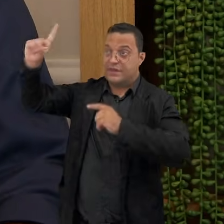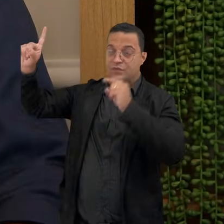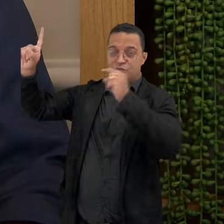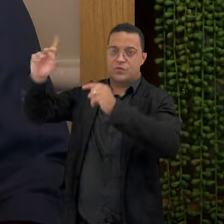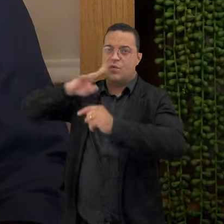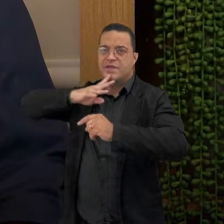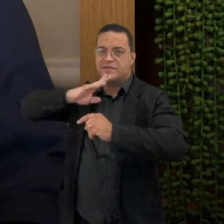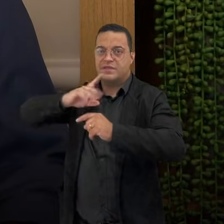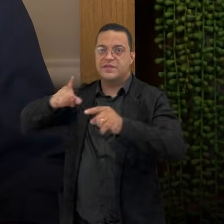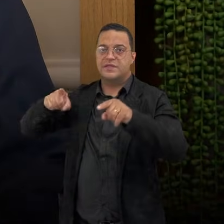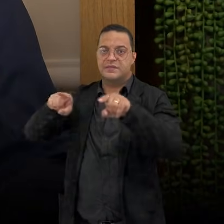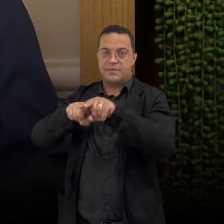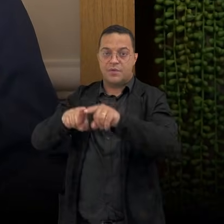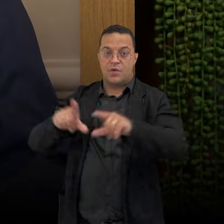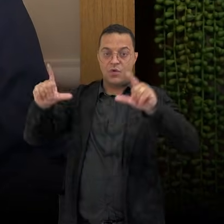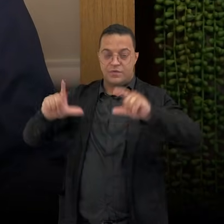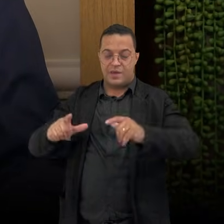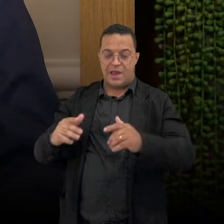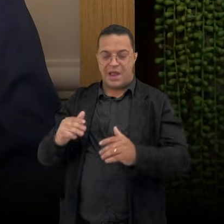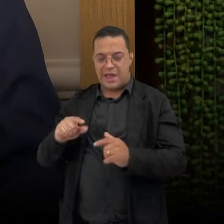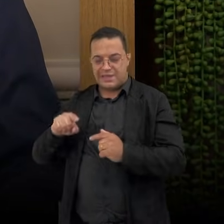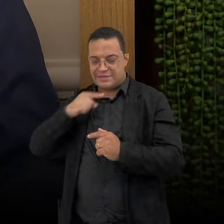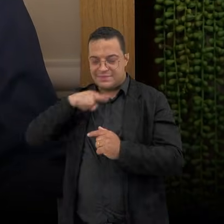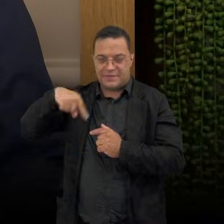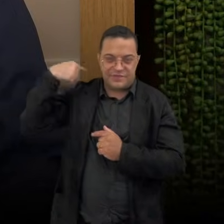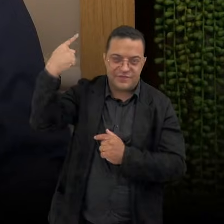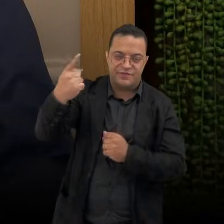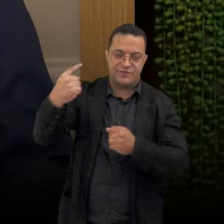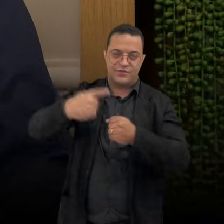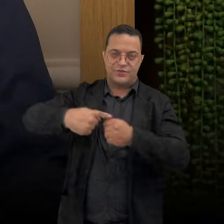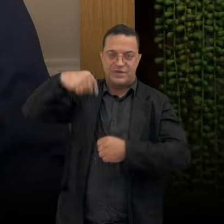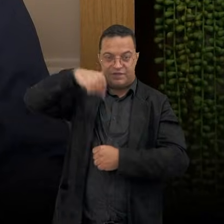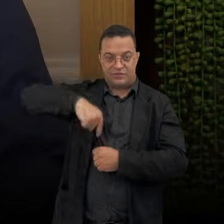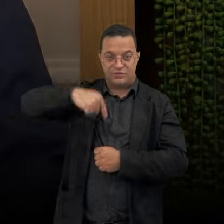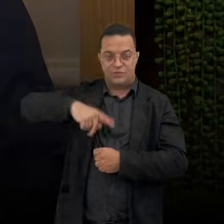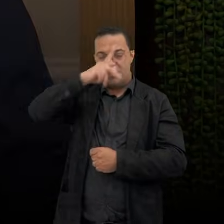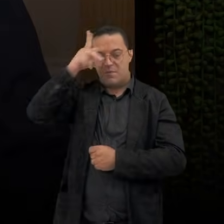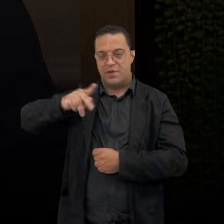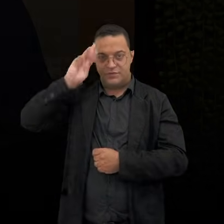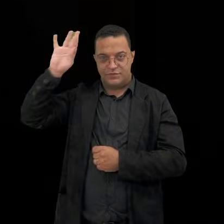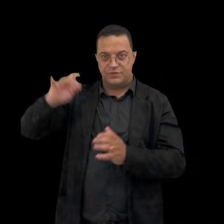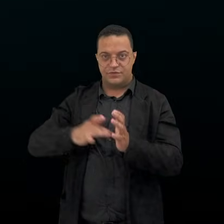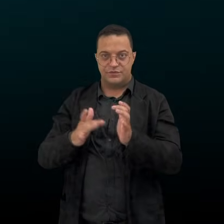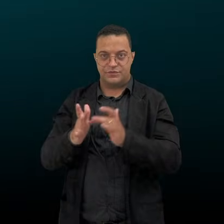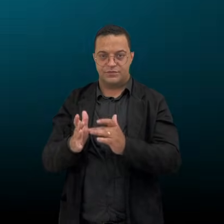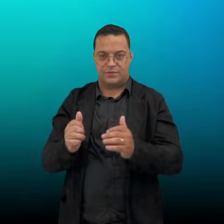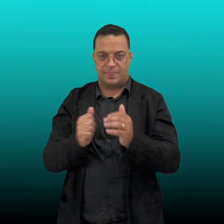abençoe a todos. Até o próximo episódio, na semana que vem. A paz do Senhor Jesus.